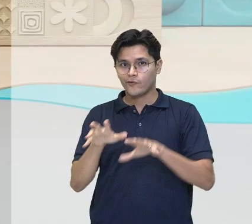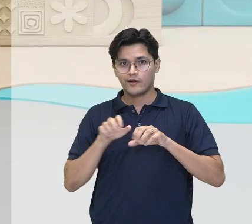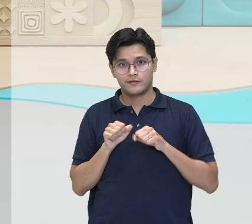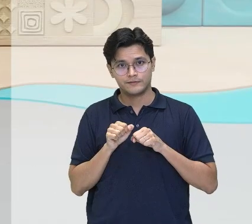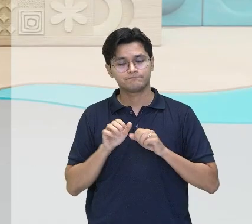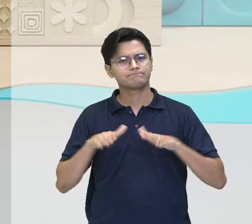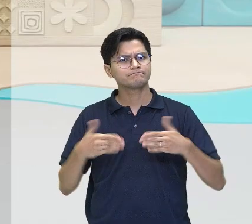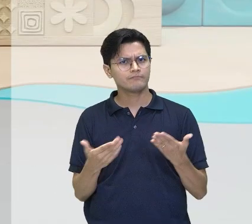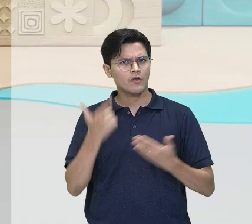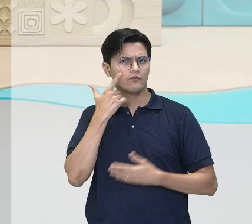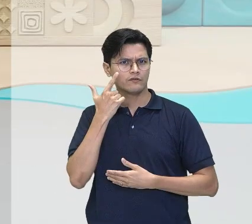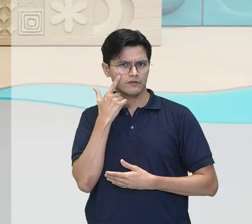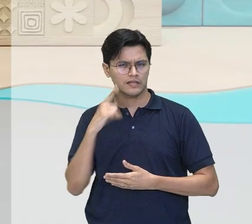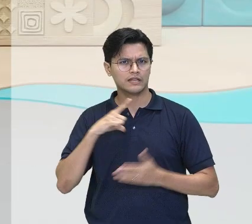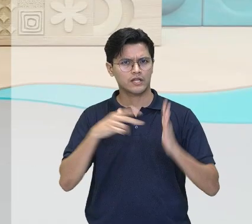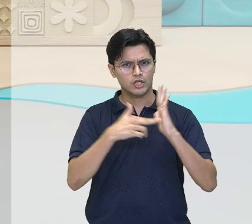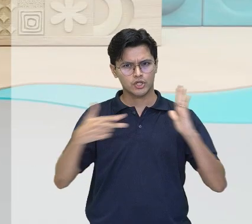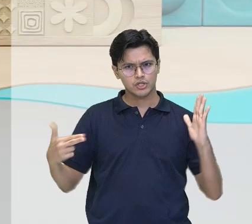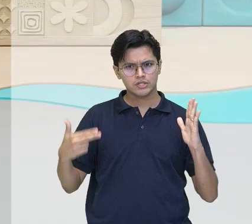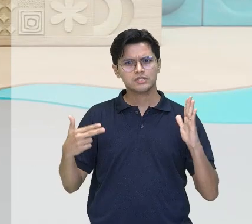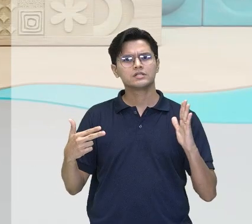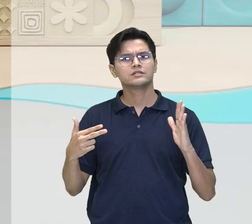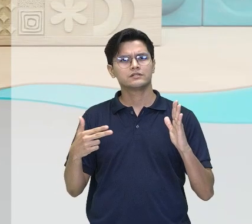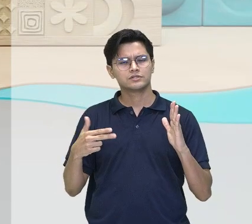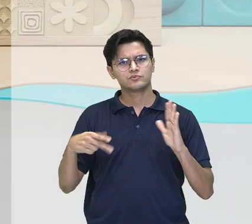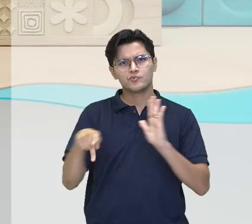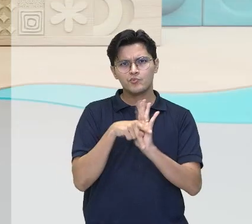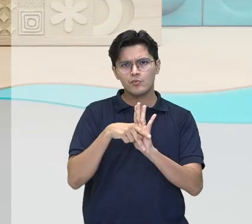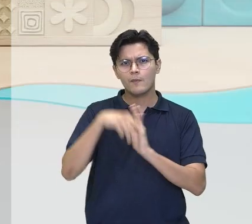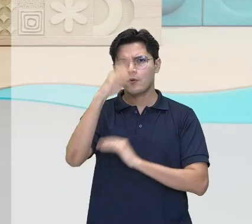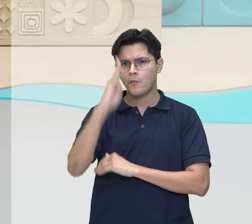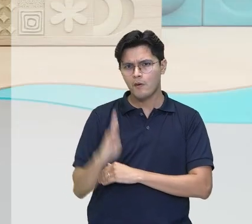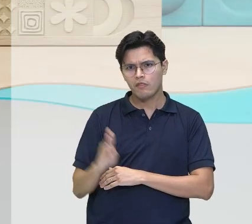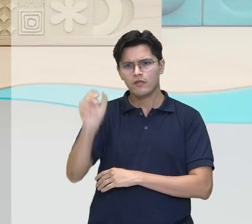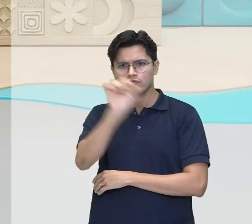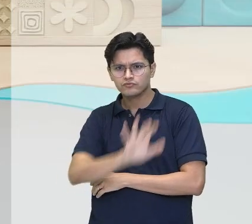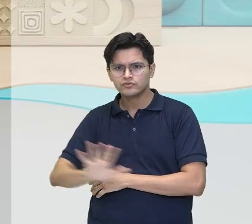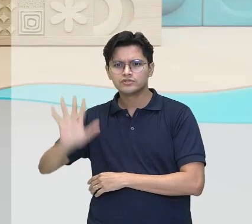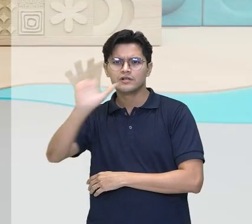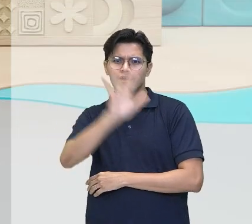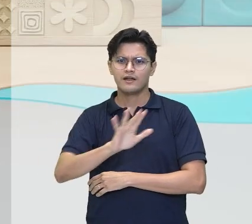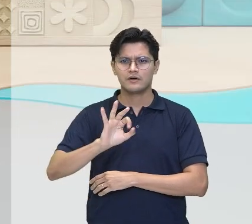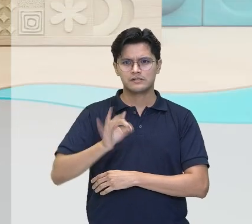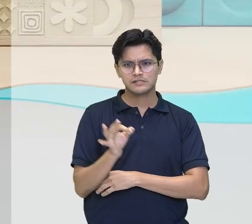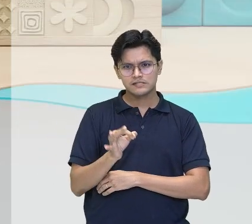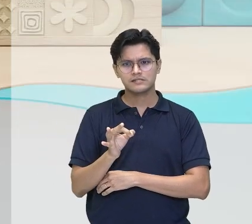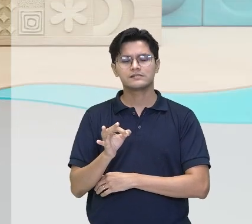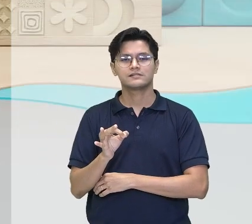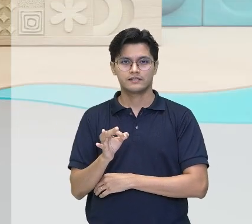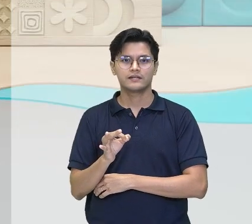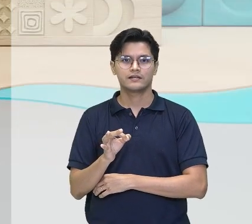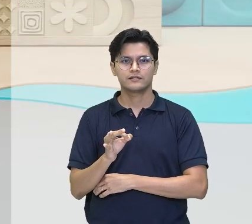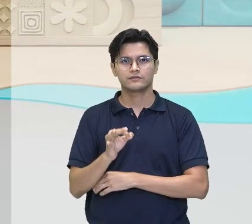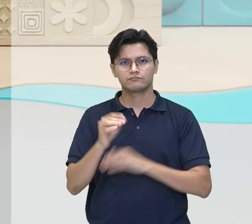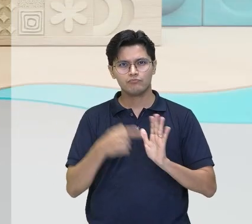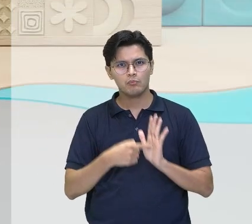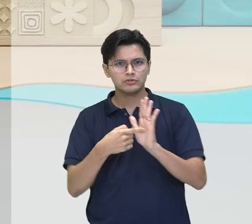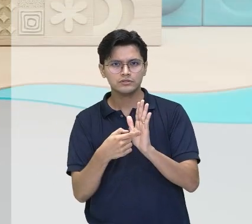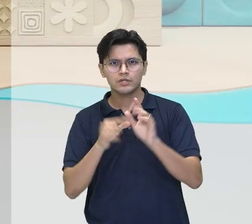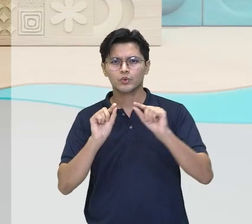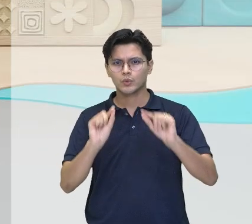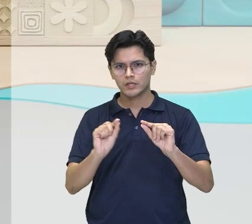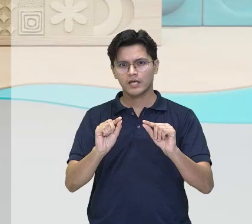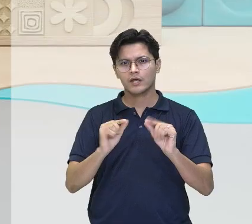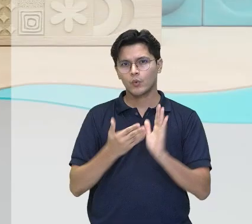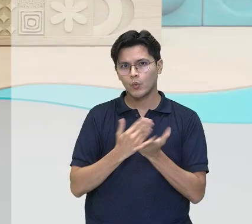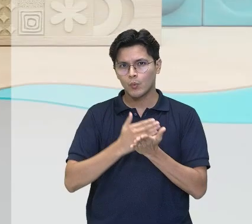todo, quantos casos nós temos? 1 milhão de casos de dengue, e depois a gente trouxe em cidades diferentes aí, mostrando